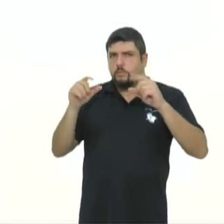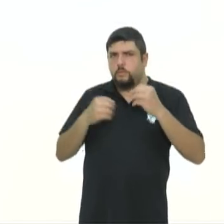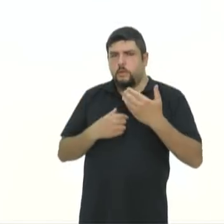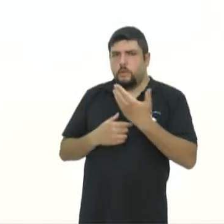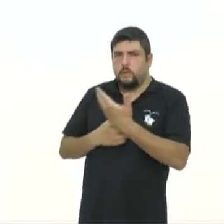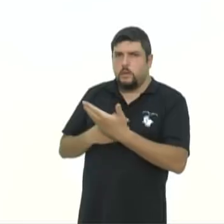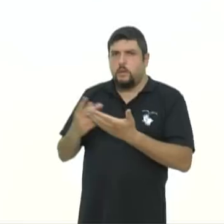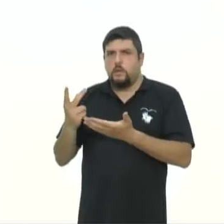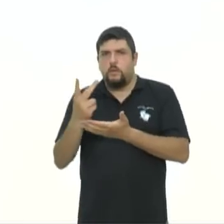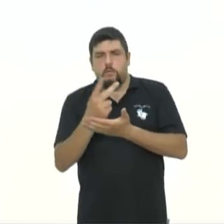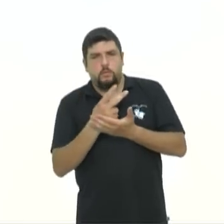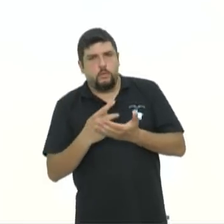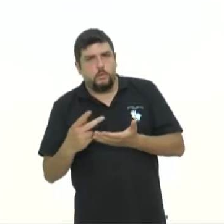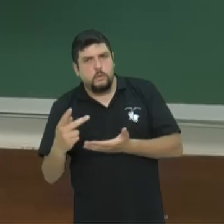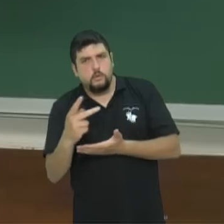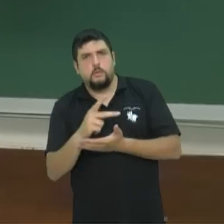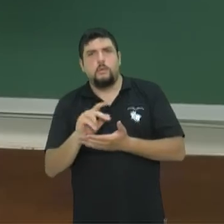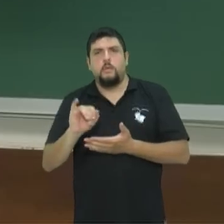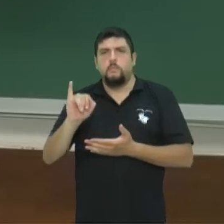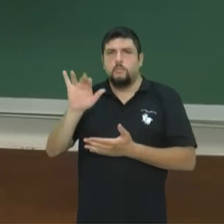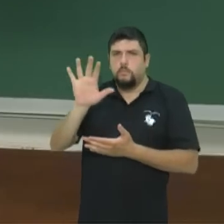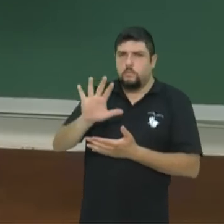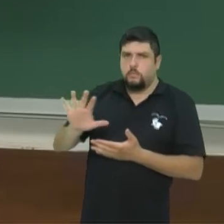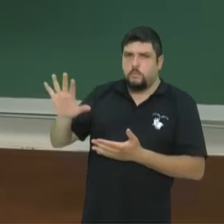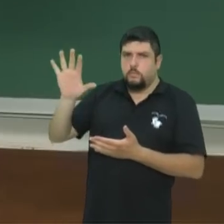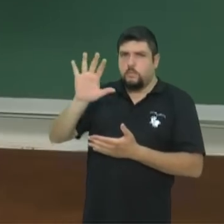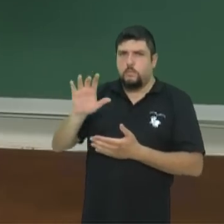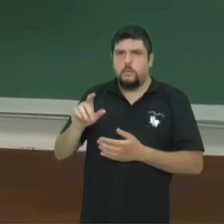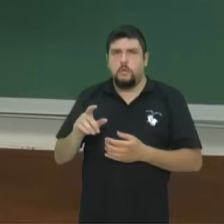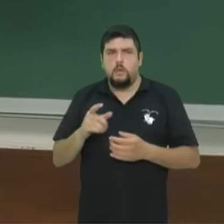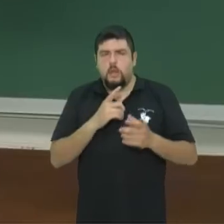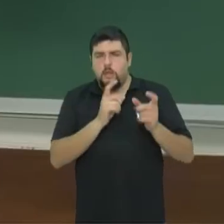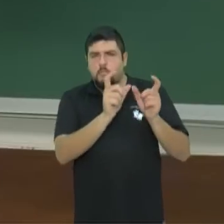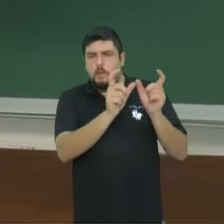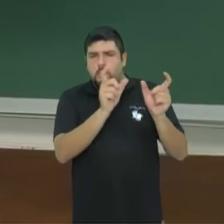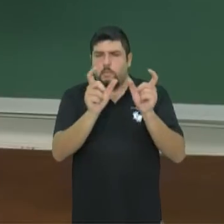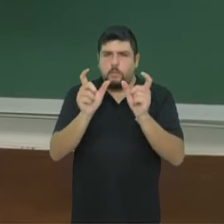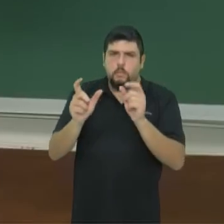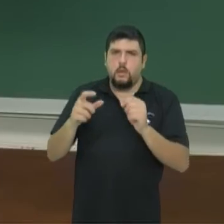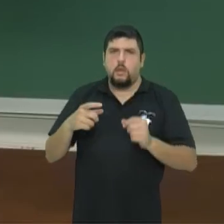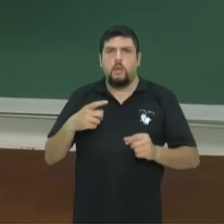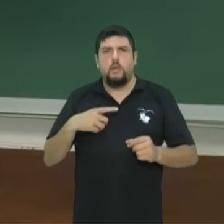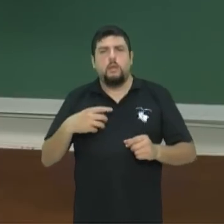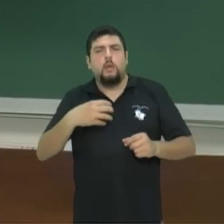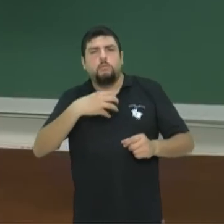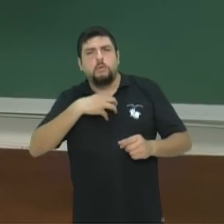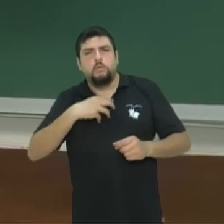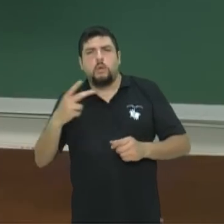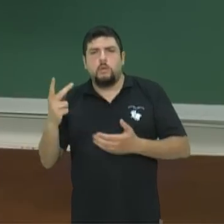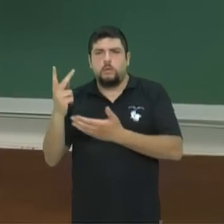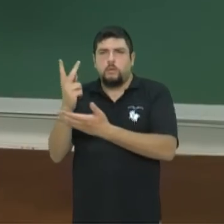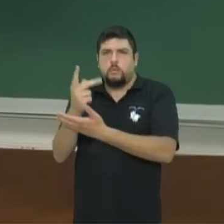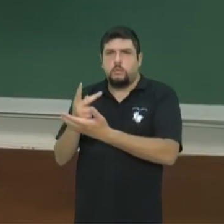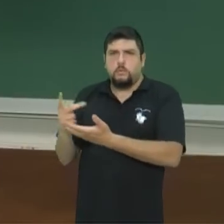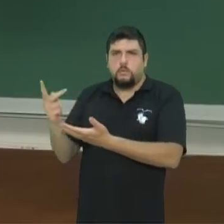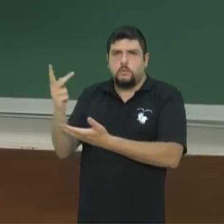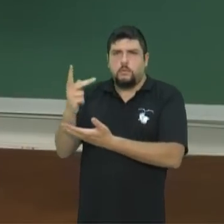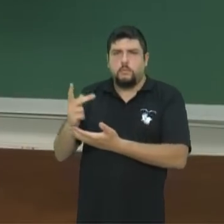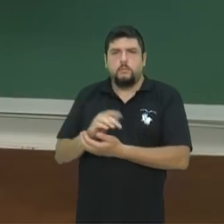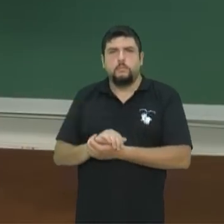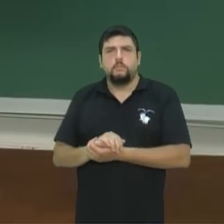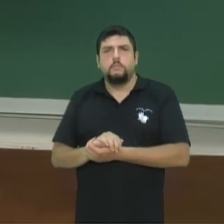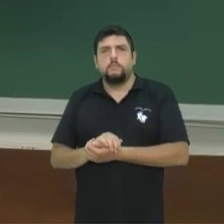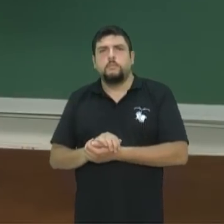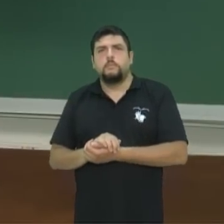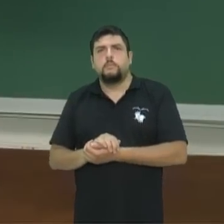um desenho, uma ilustração, né? Aqui a gente tem linguagem verbal, linguagem não verbal, né? Então, no início a gente tem lá, primeiro